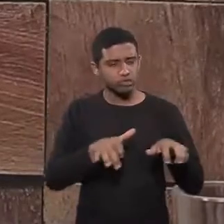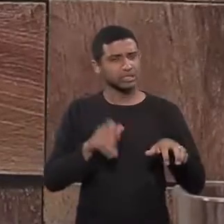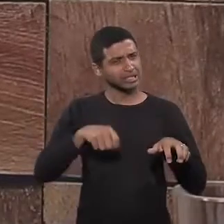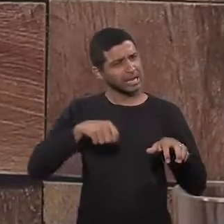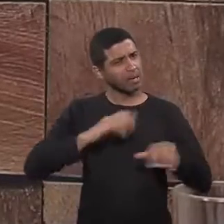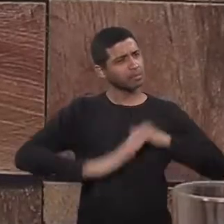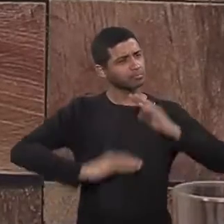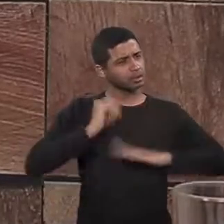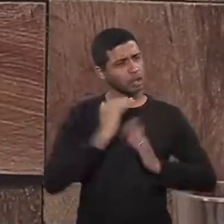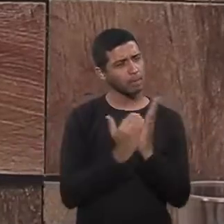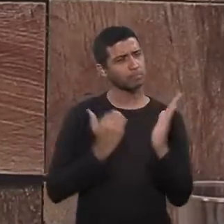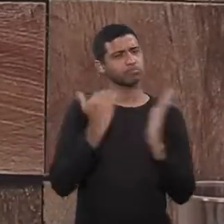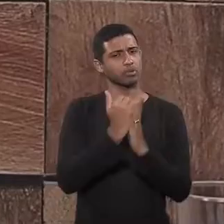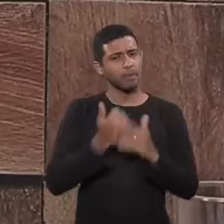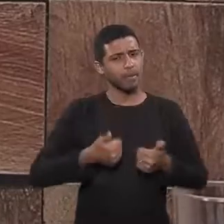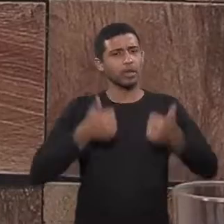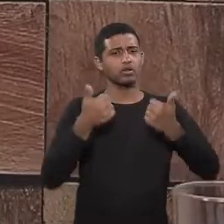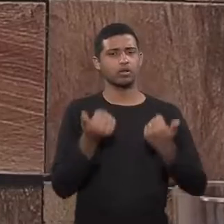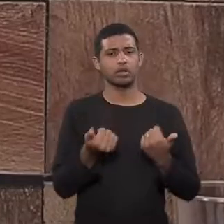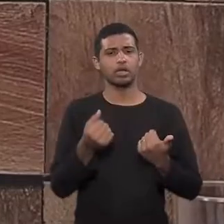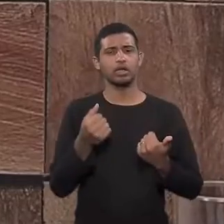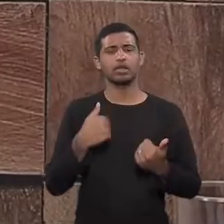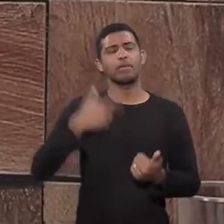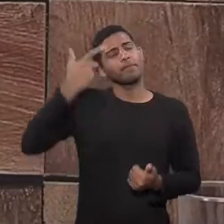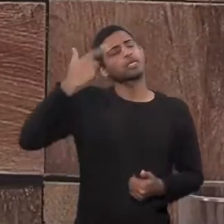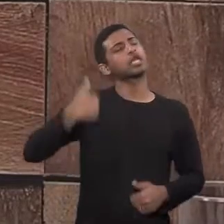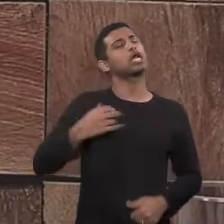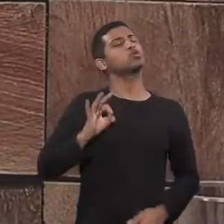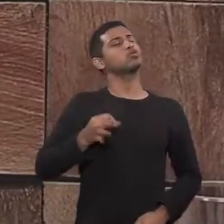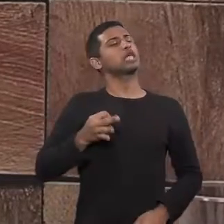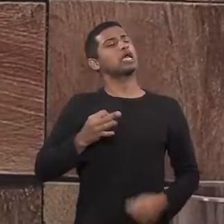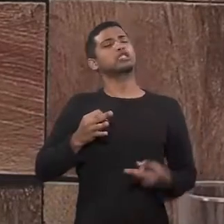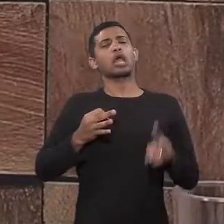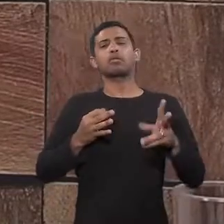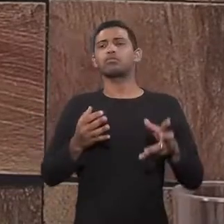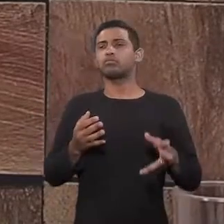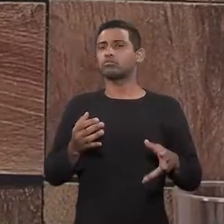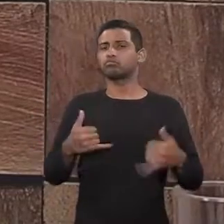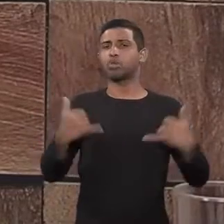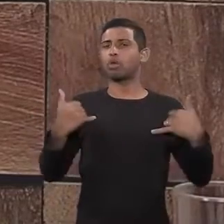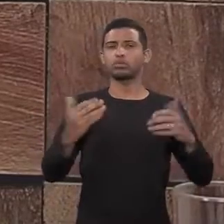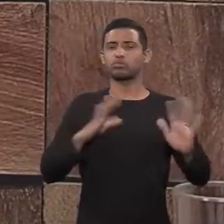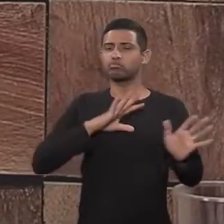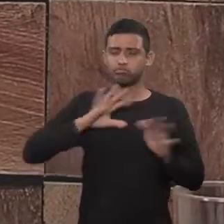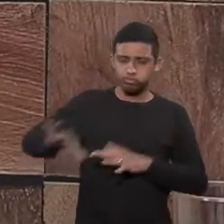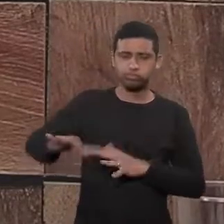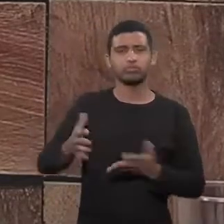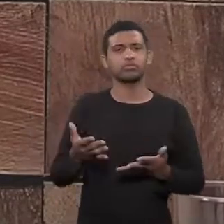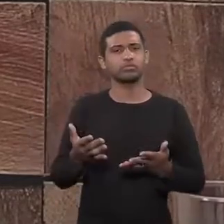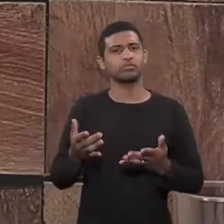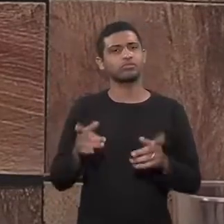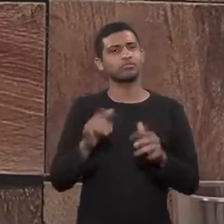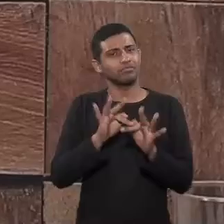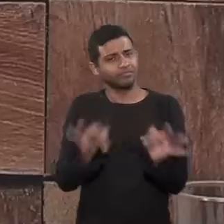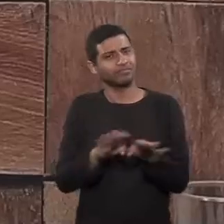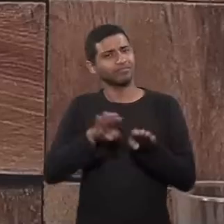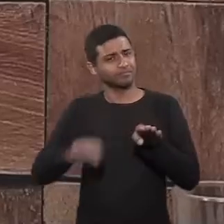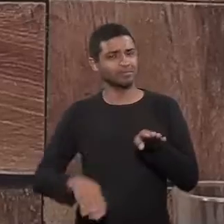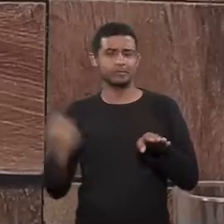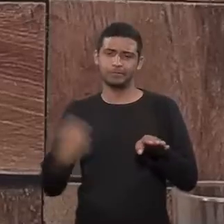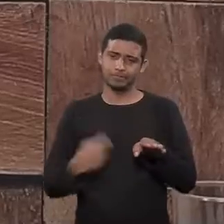algo mais da partitura. Então, se você acredita que não é o dono da verdade, que você ainda está no processo